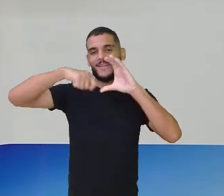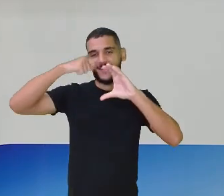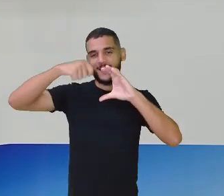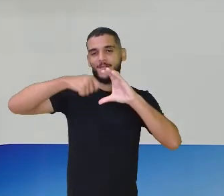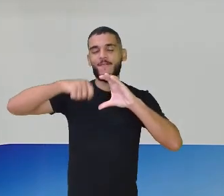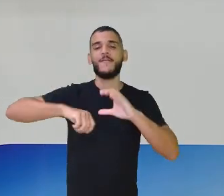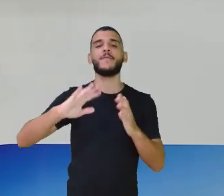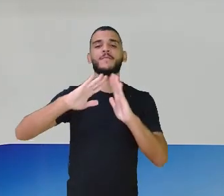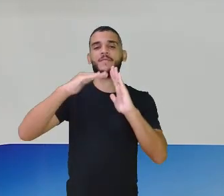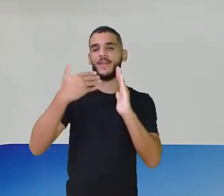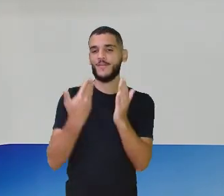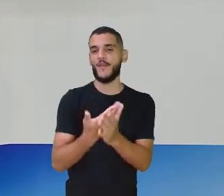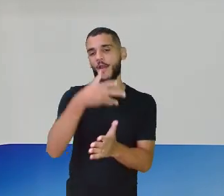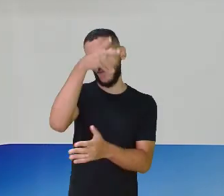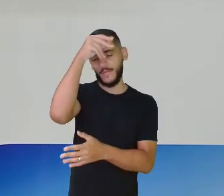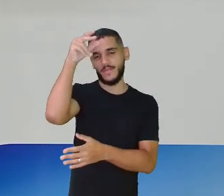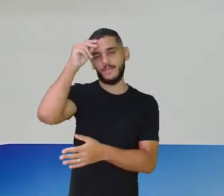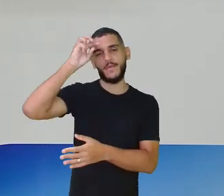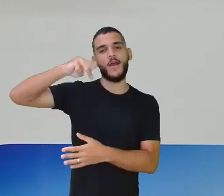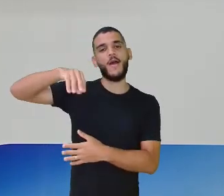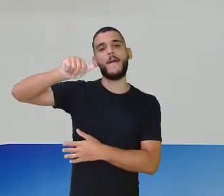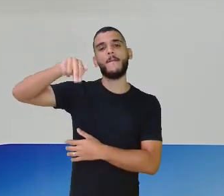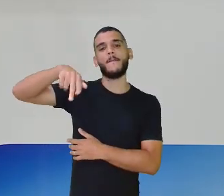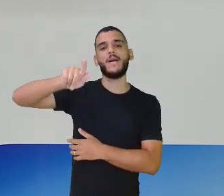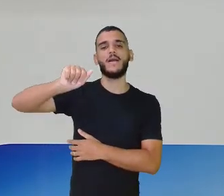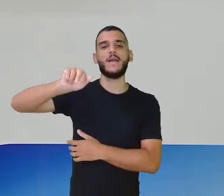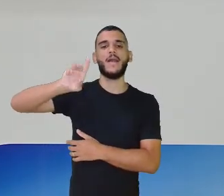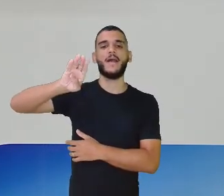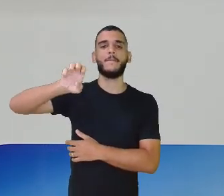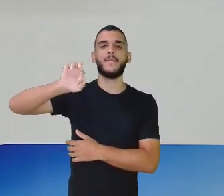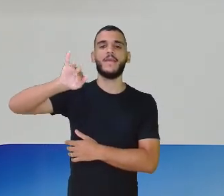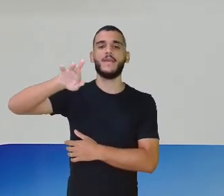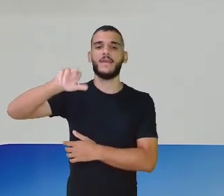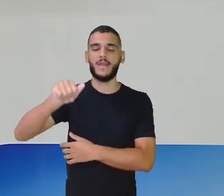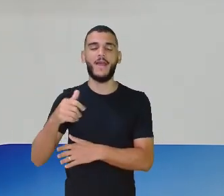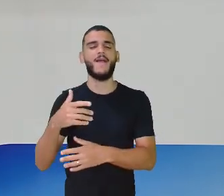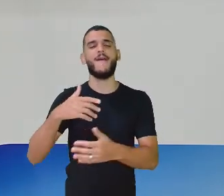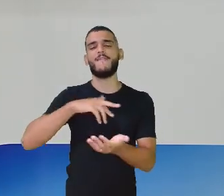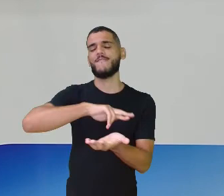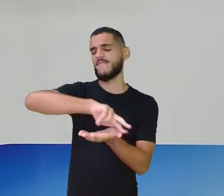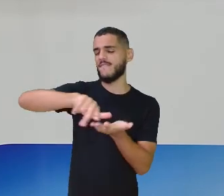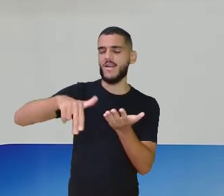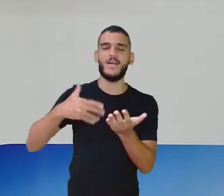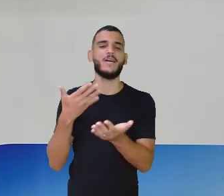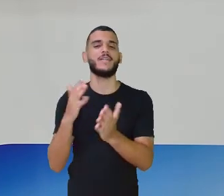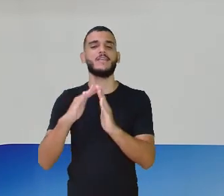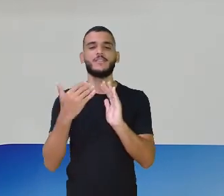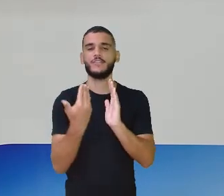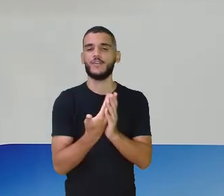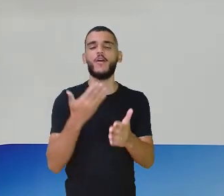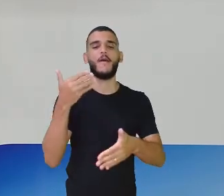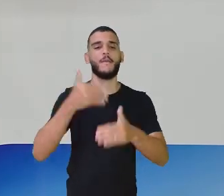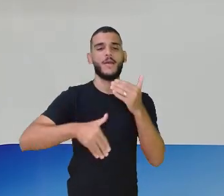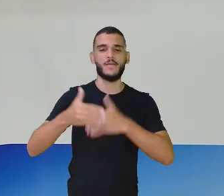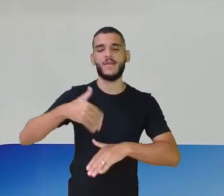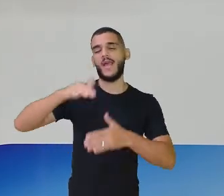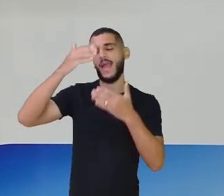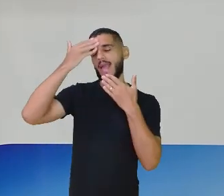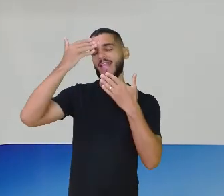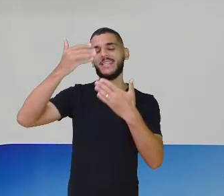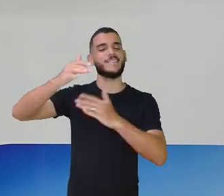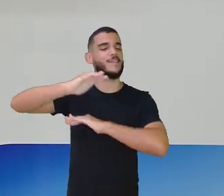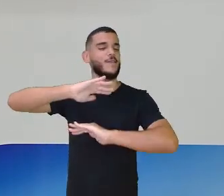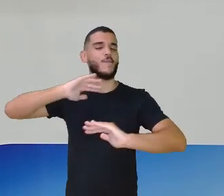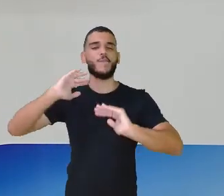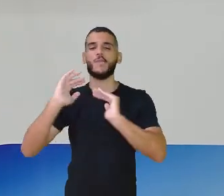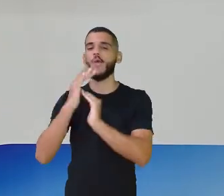da Mangabeira. Tem vários colegas de vocês, várias escolas participantes, muitos professores. A gente já queria agradecer a